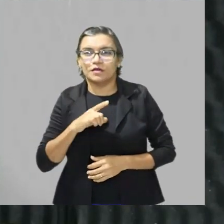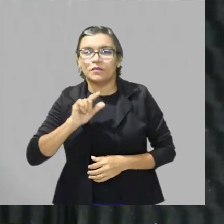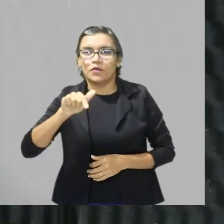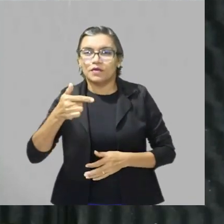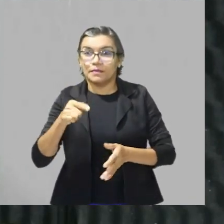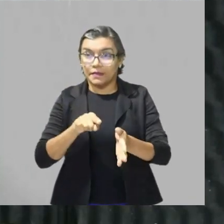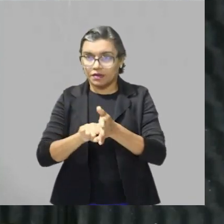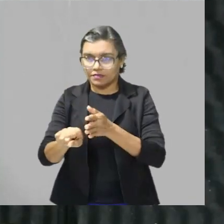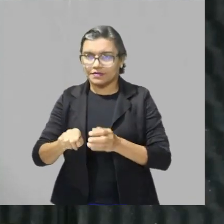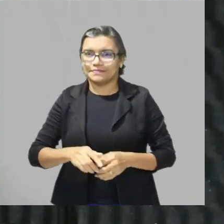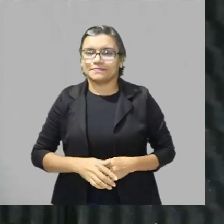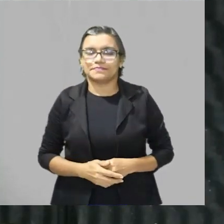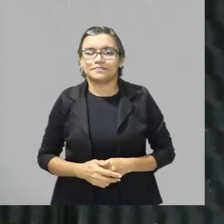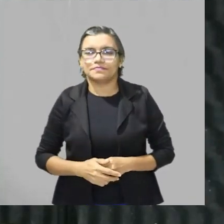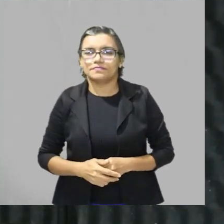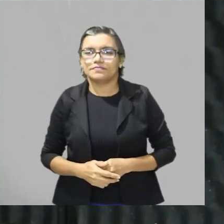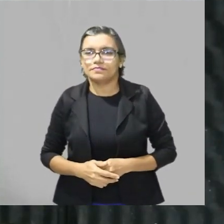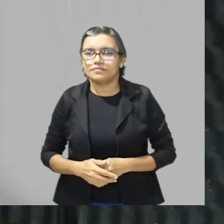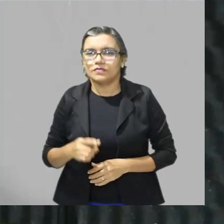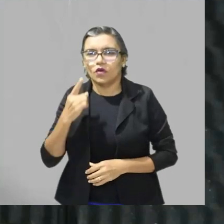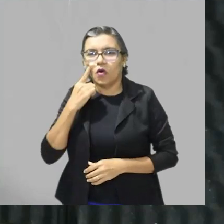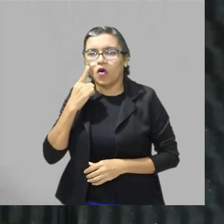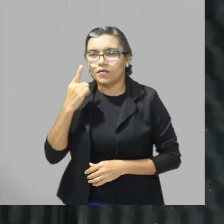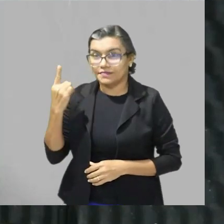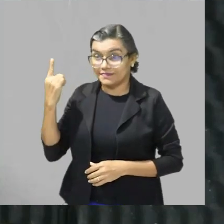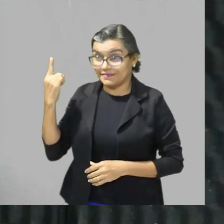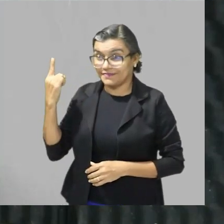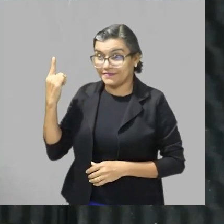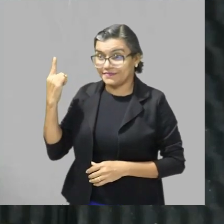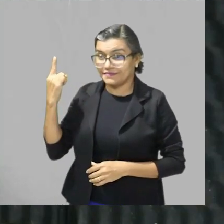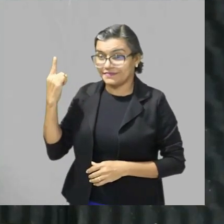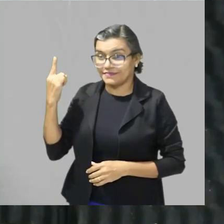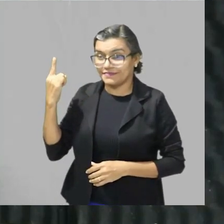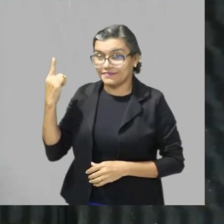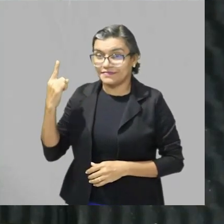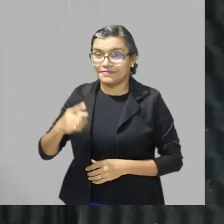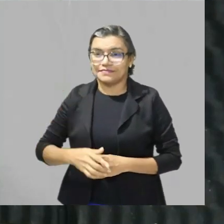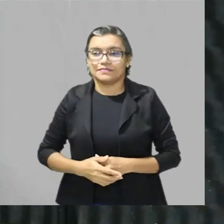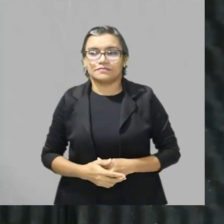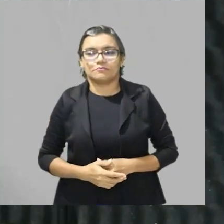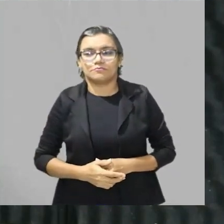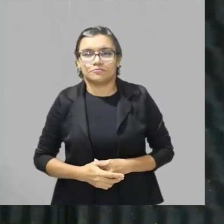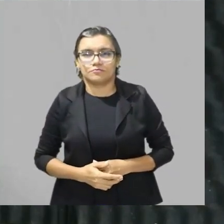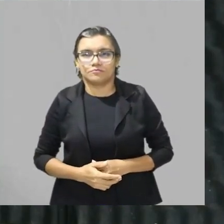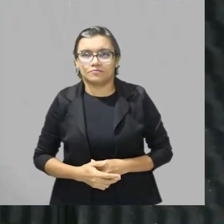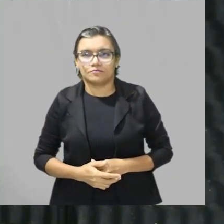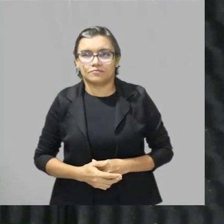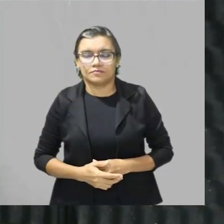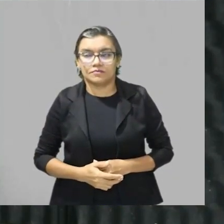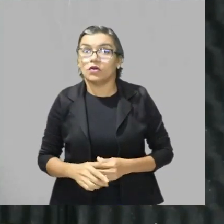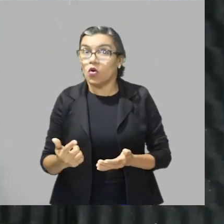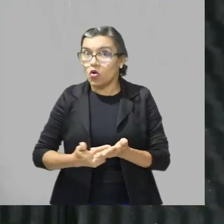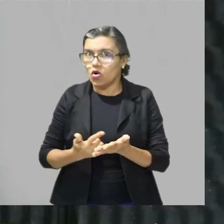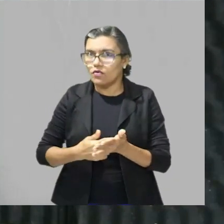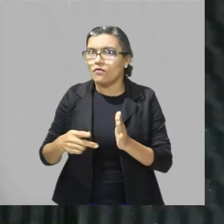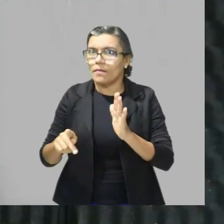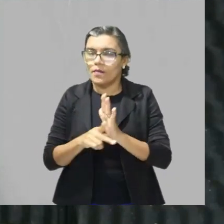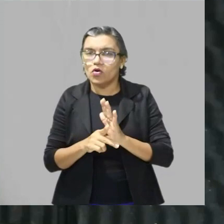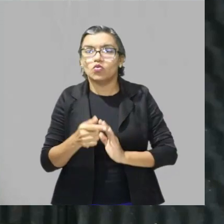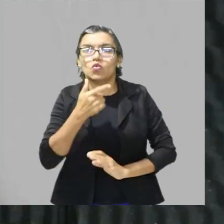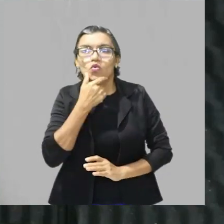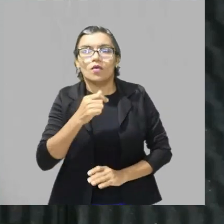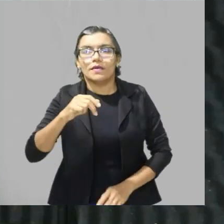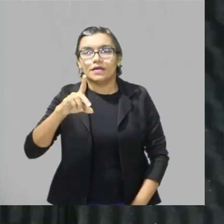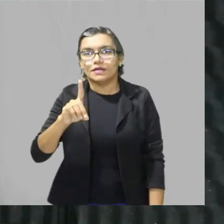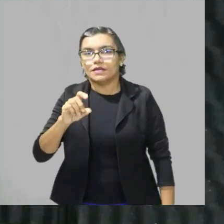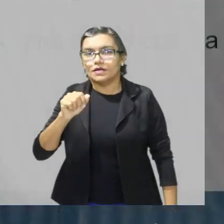mais uma questão aqui ó do Danilo Marcondes que eu conheci pessoalmente aliás os livros deles são muito bom viu